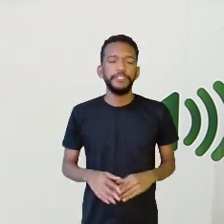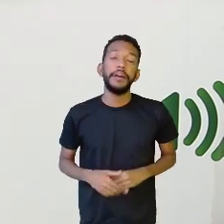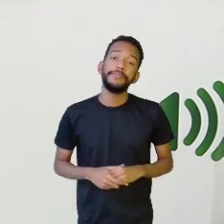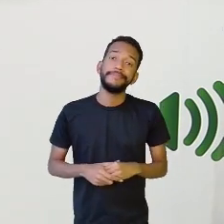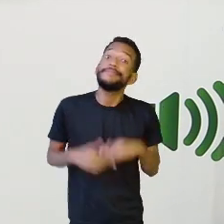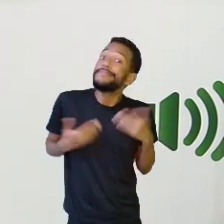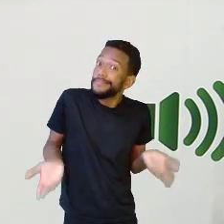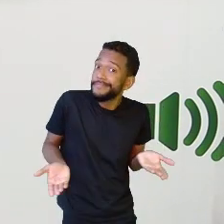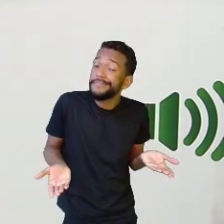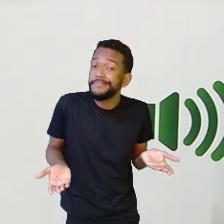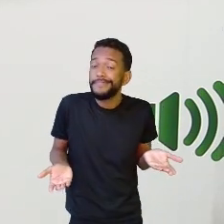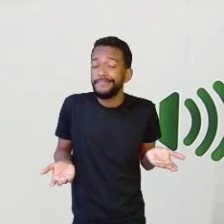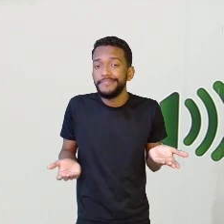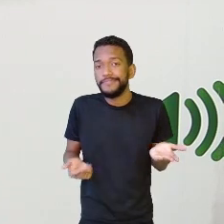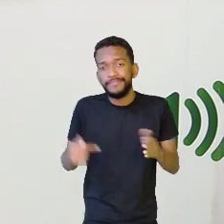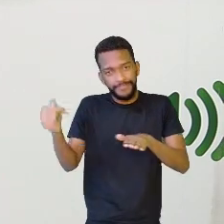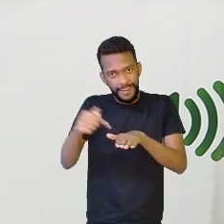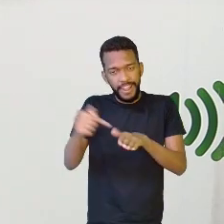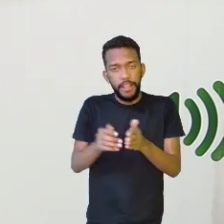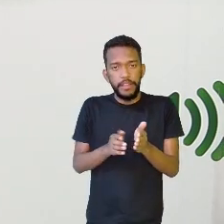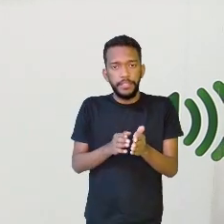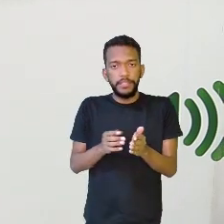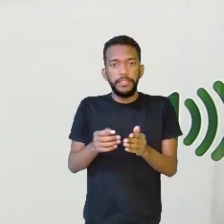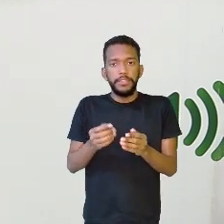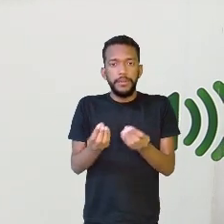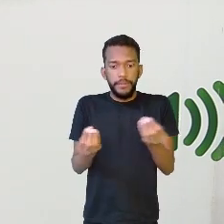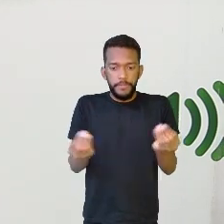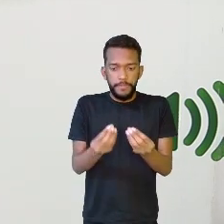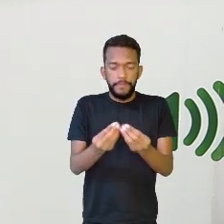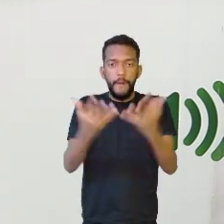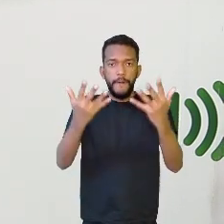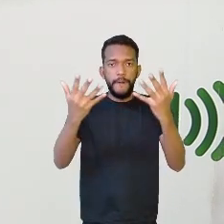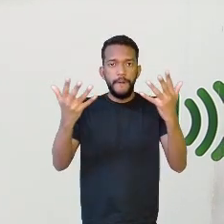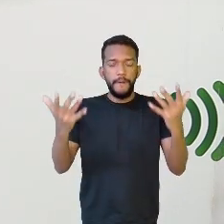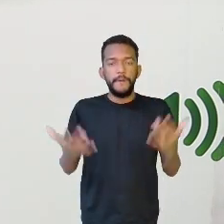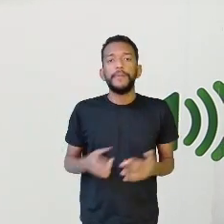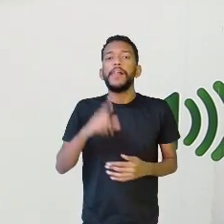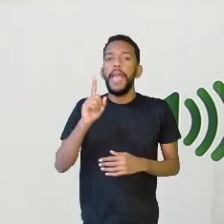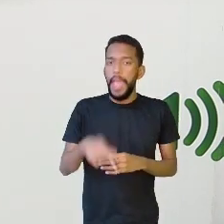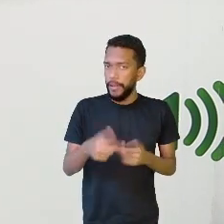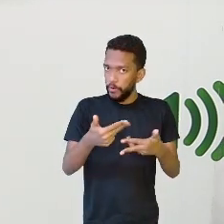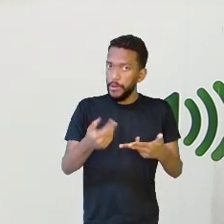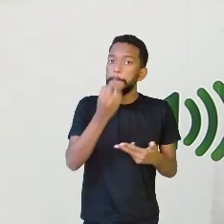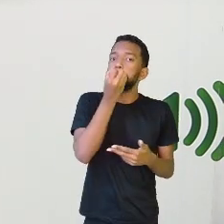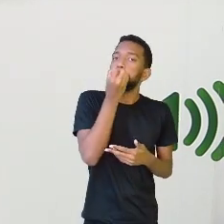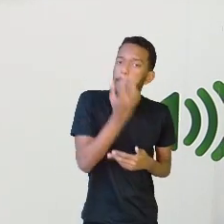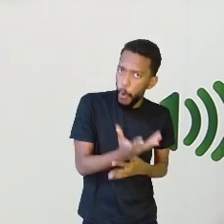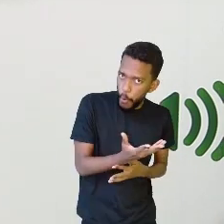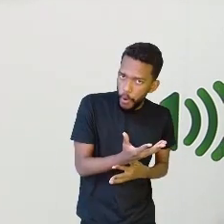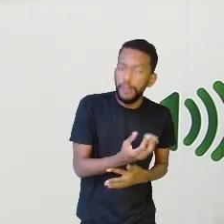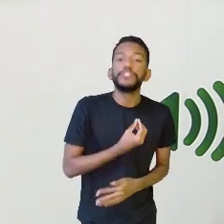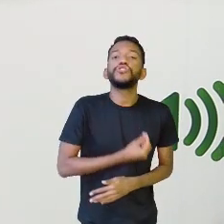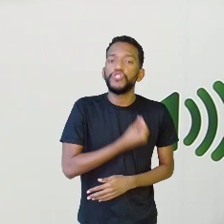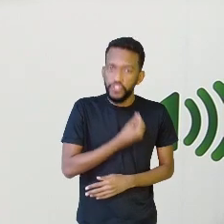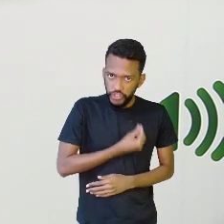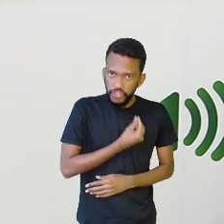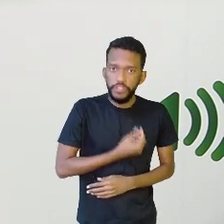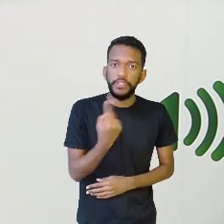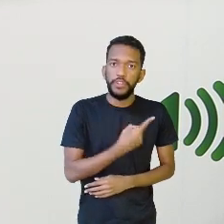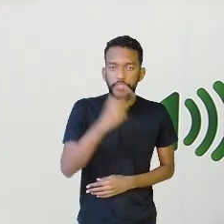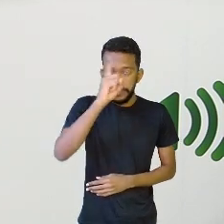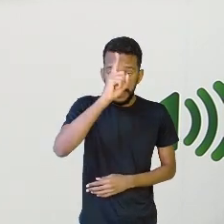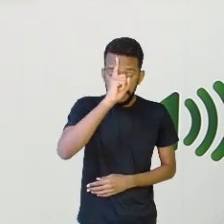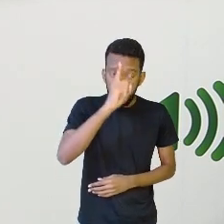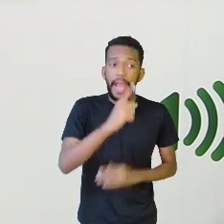a combustão é algo bom que está presente no nosso dia a dia,